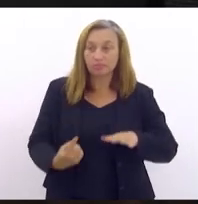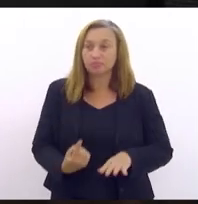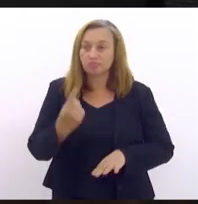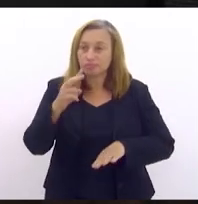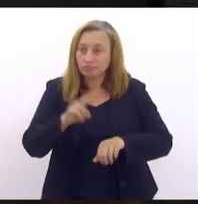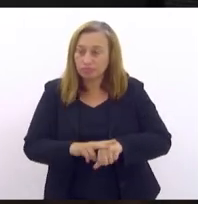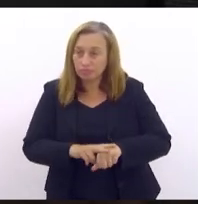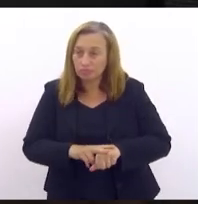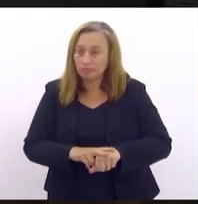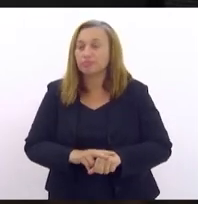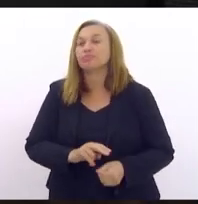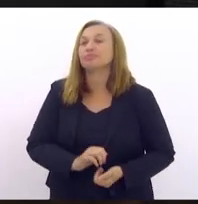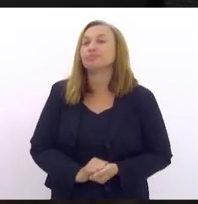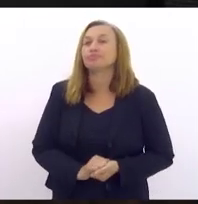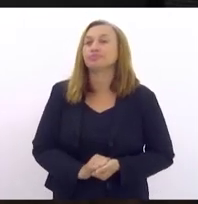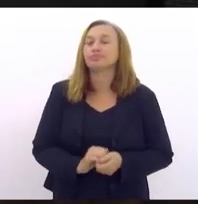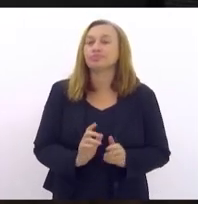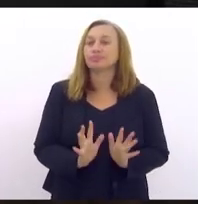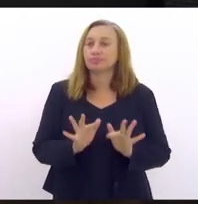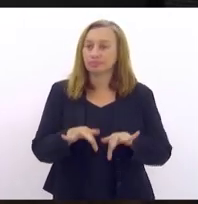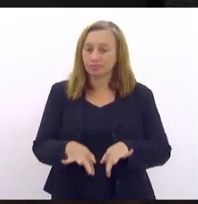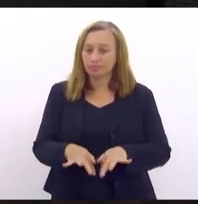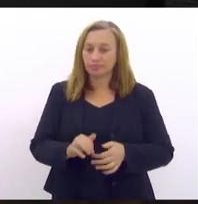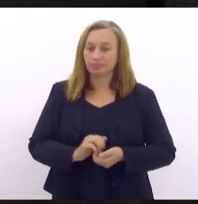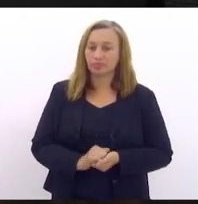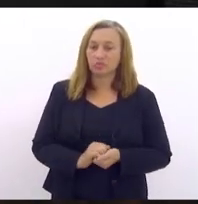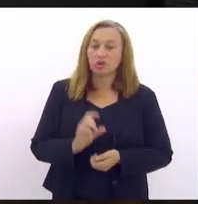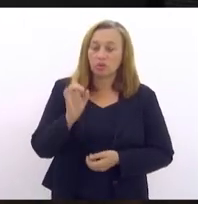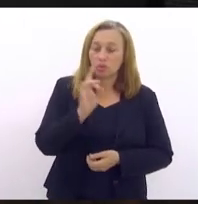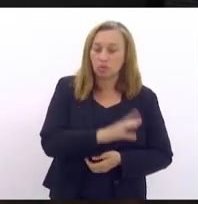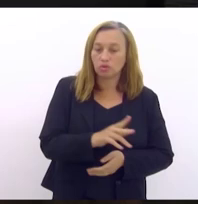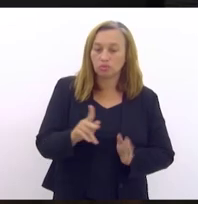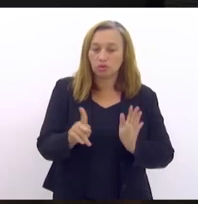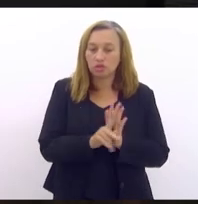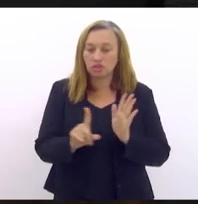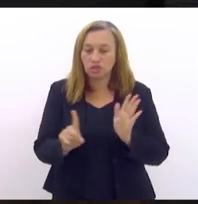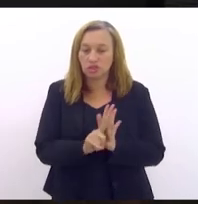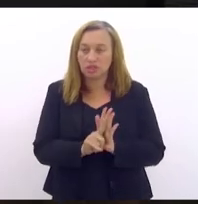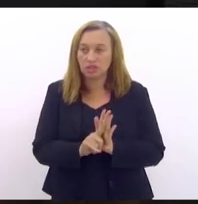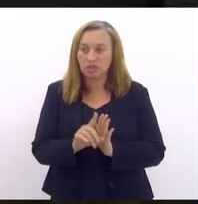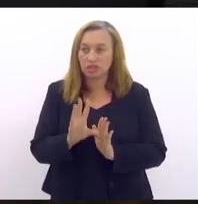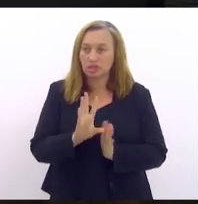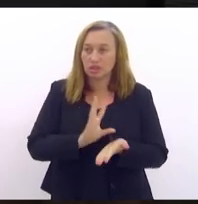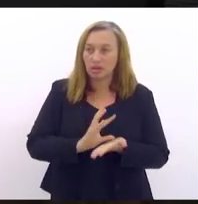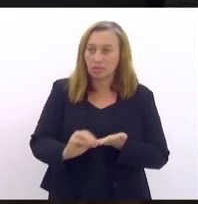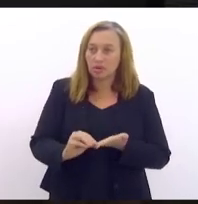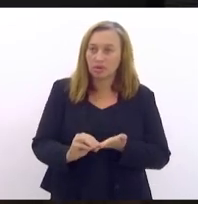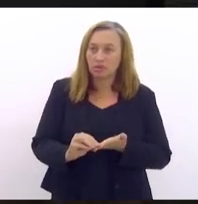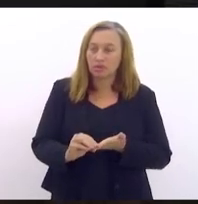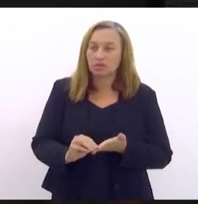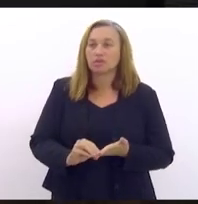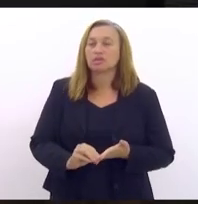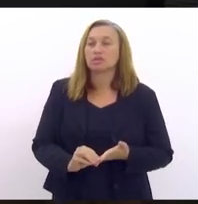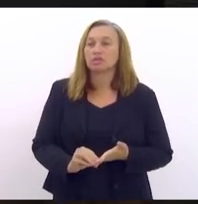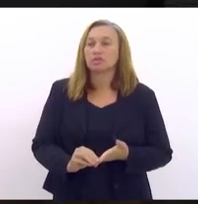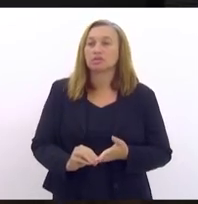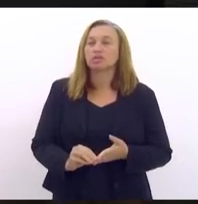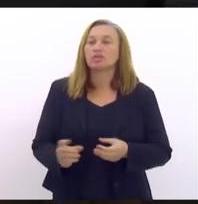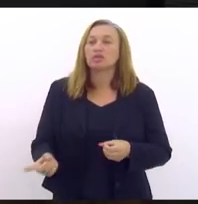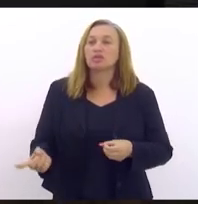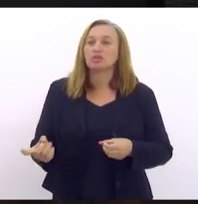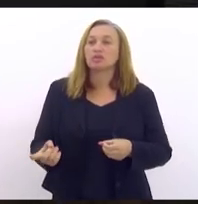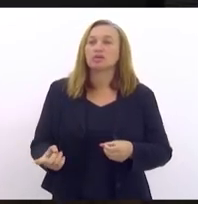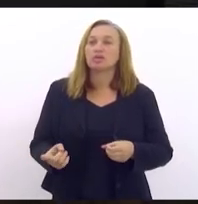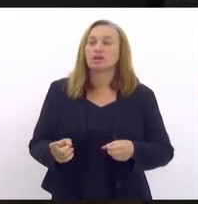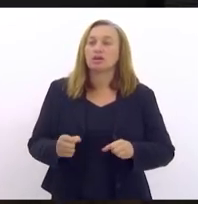aqui encerrado o último projeto de lei da pauta, da gente antecipar a sessão